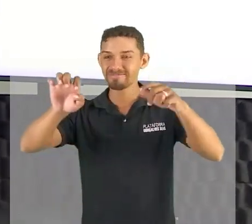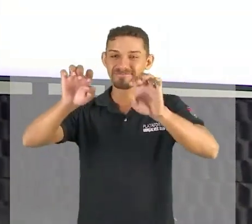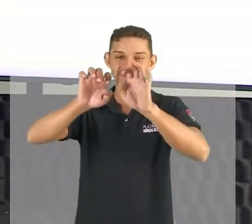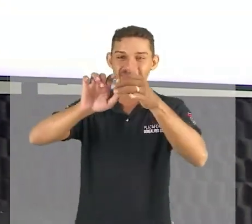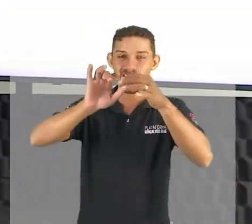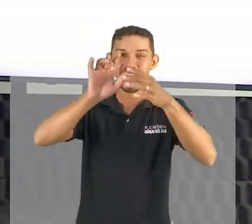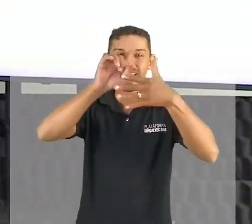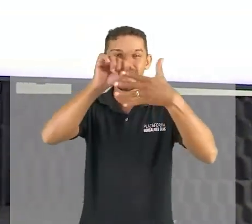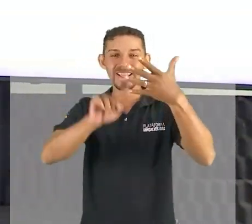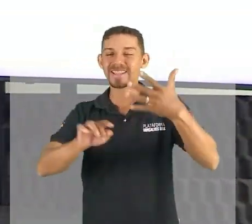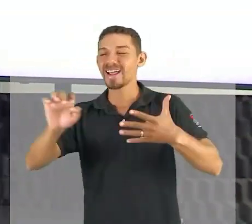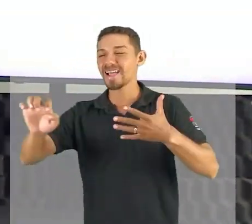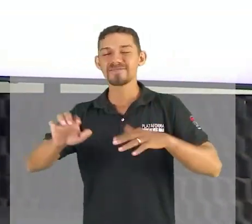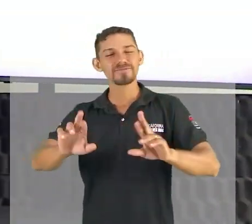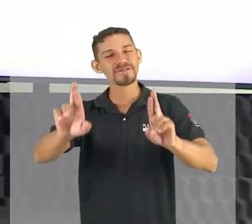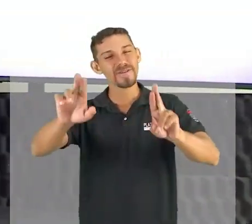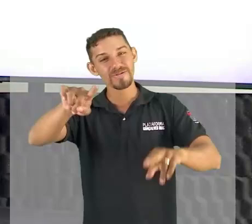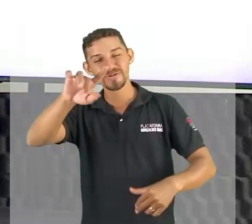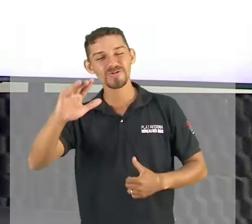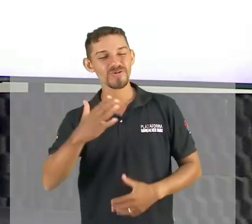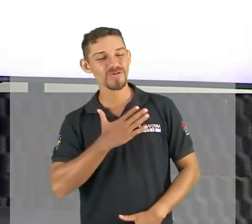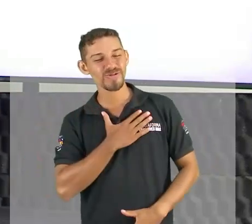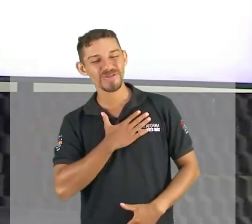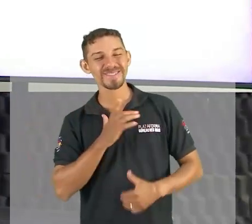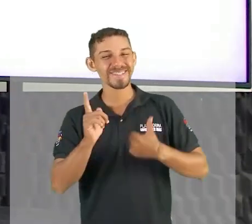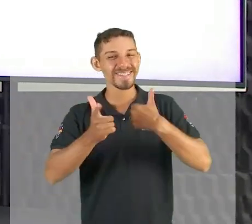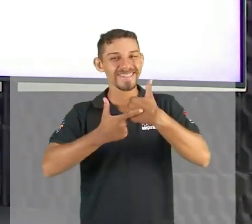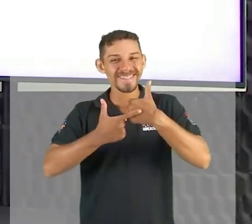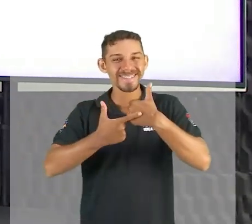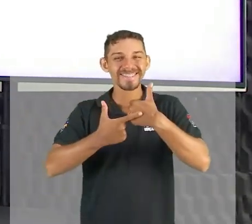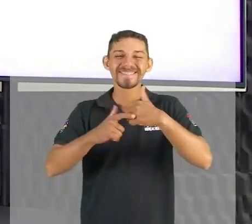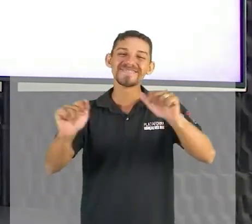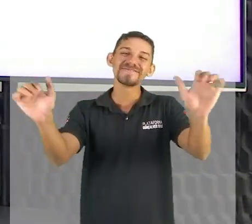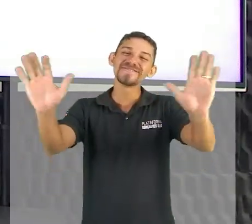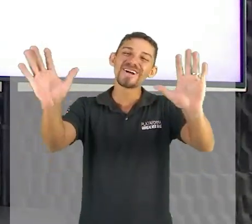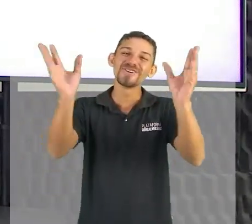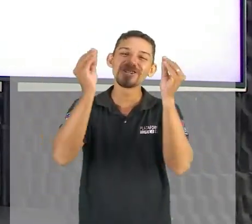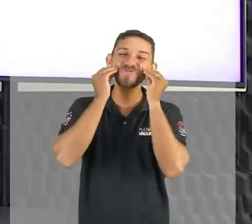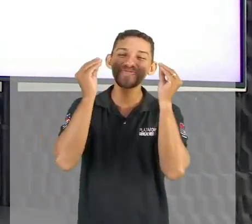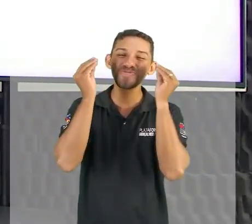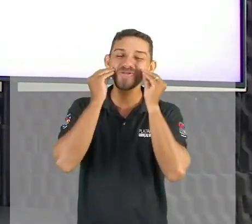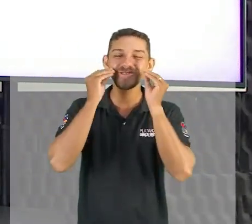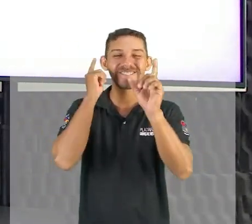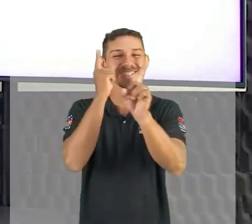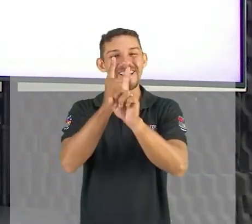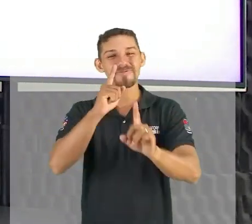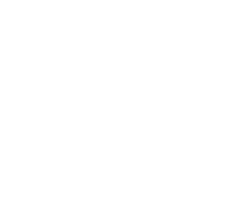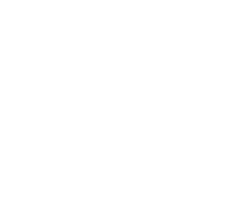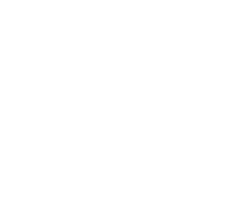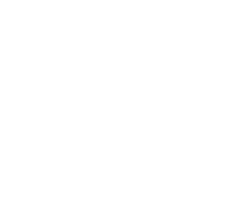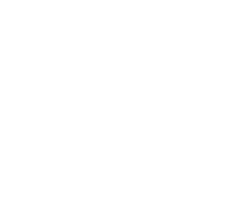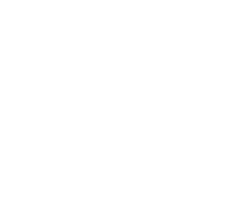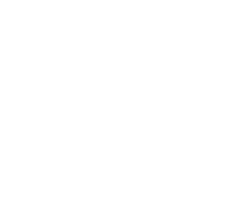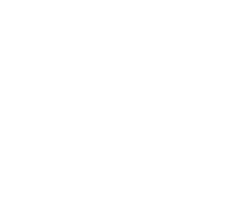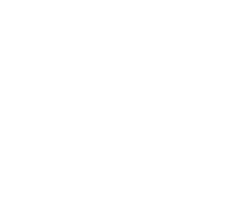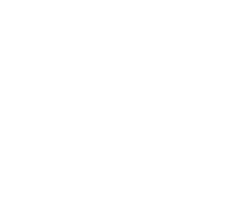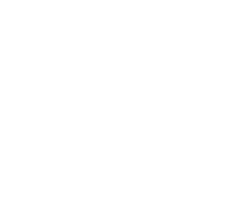Amp eu espero que vocês tenham gostado gostado tchau tchau até a próxima